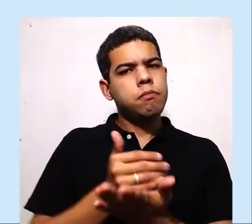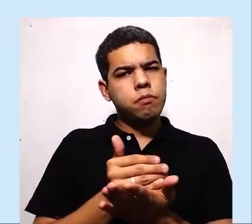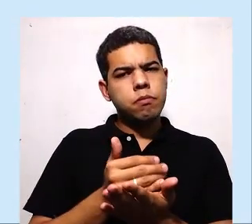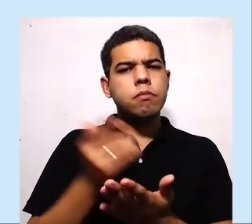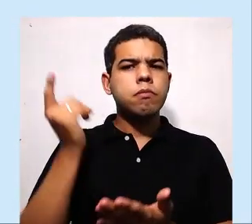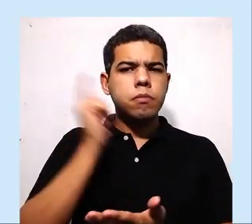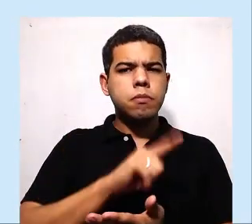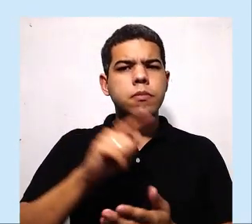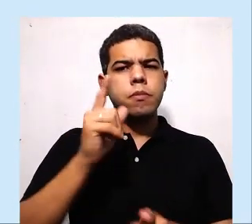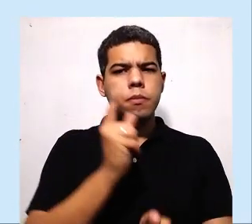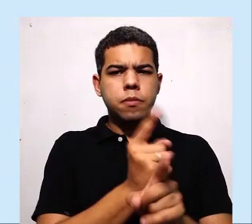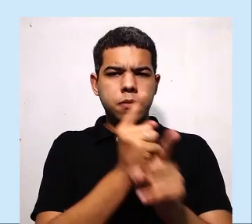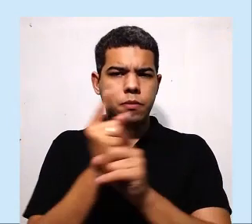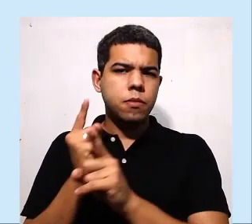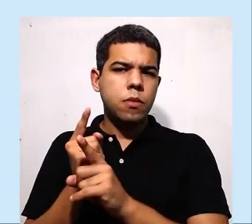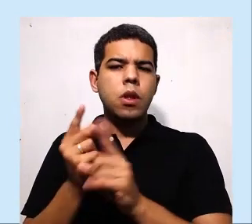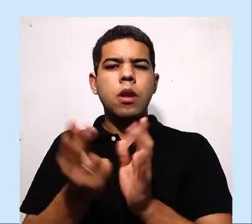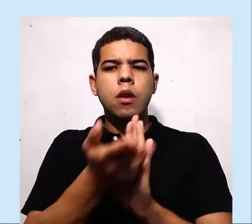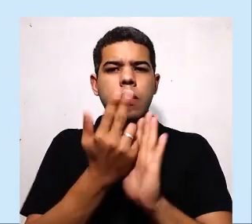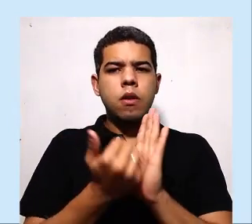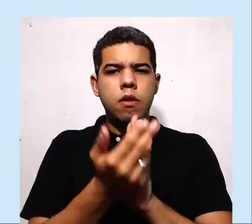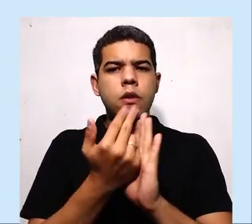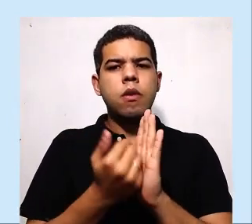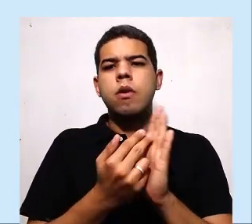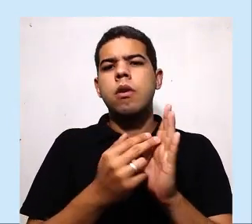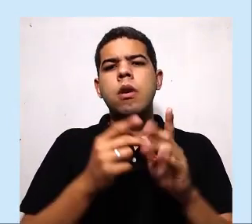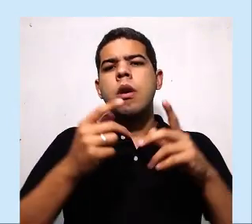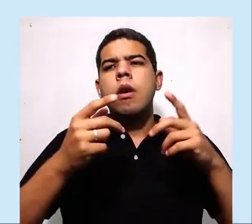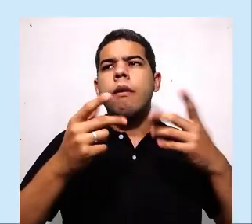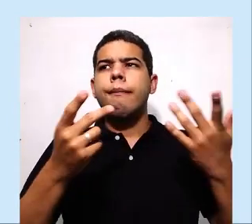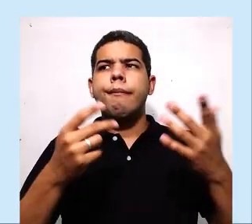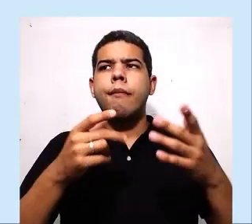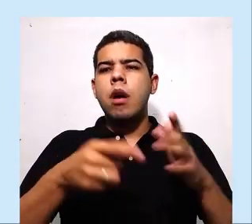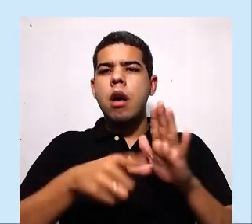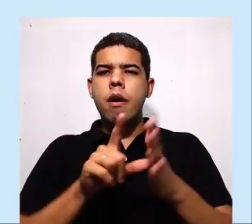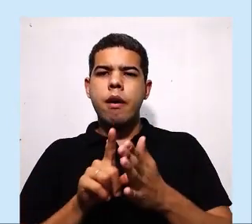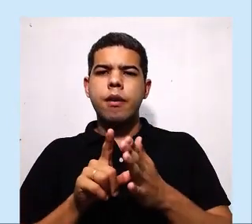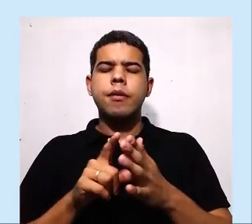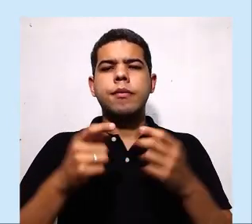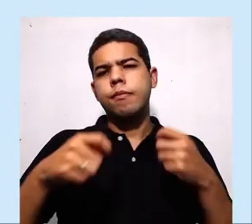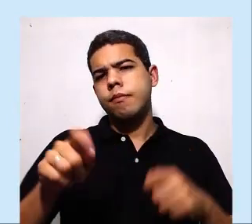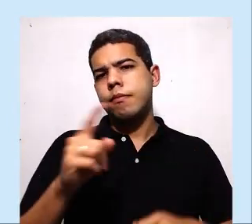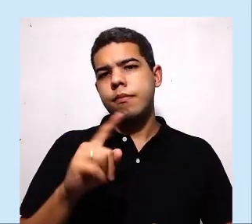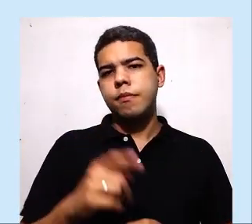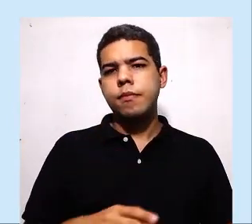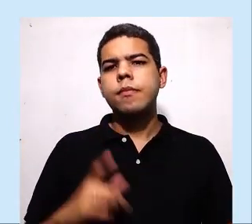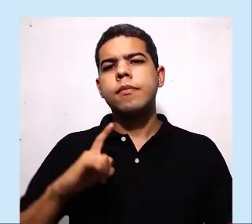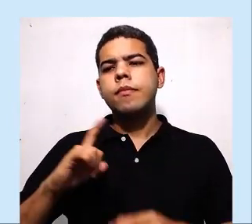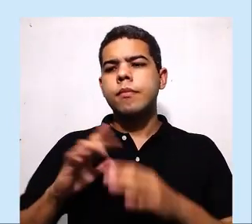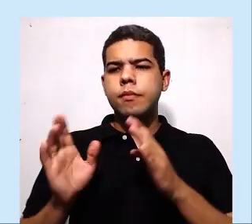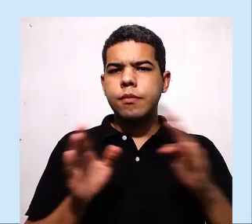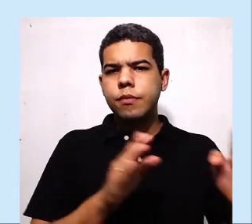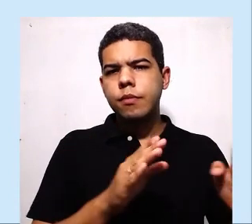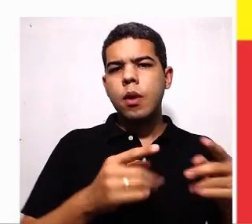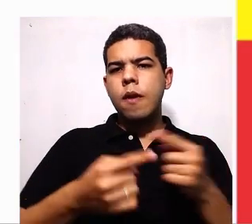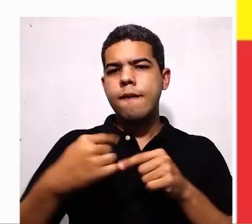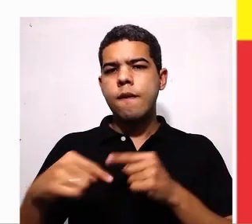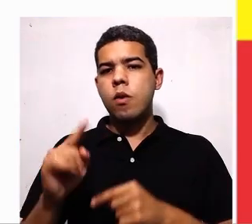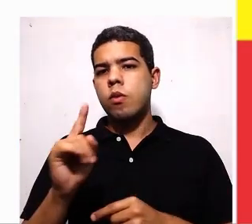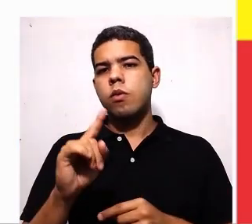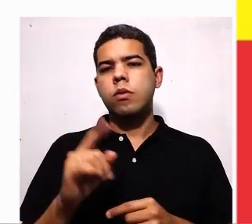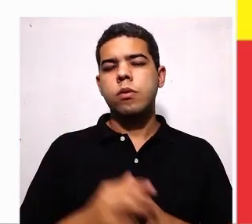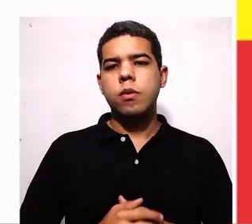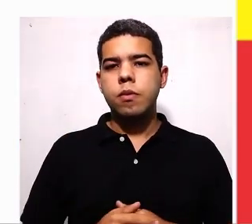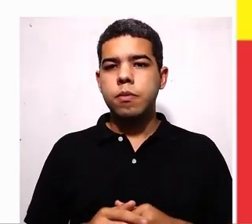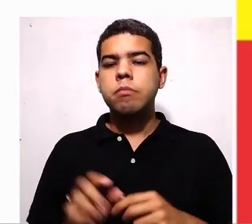encontrar qualquer figura sem precisar da anterior. Então, esta é uma sequência não recursiva.